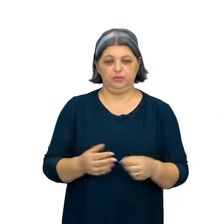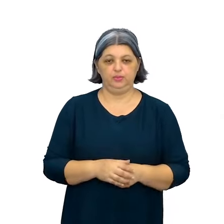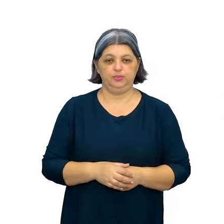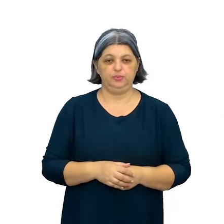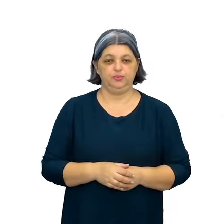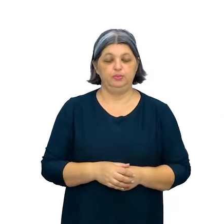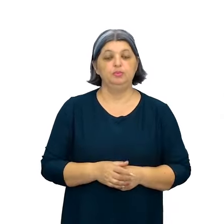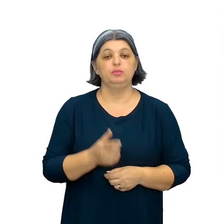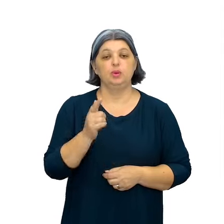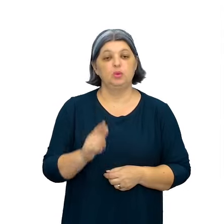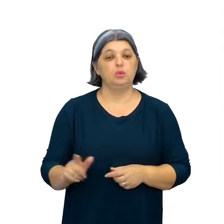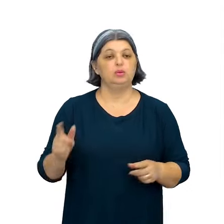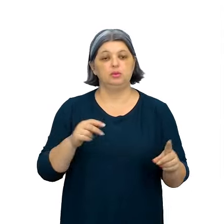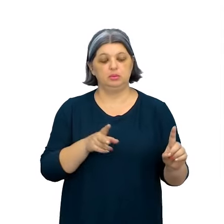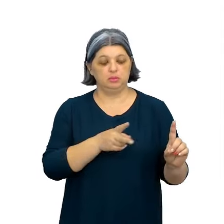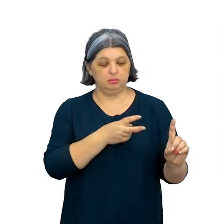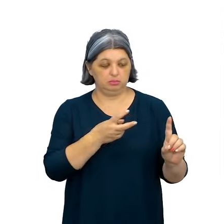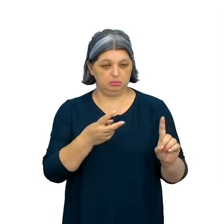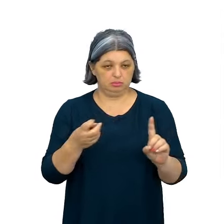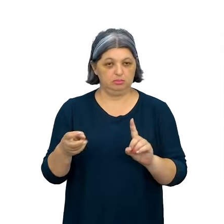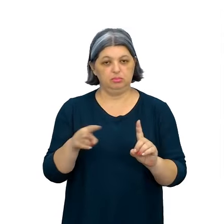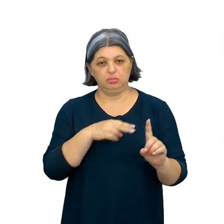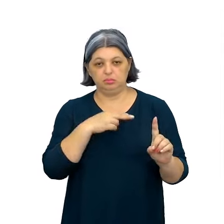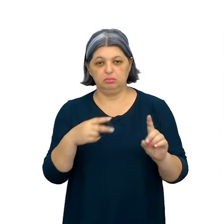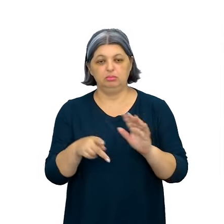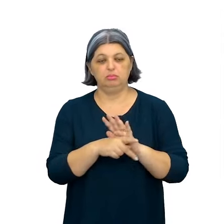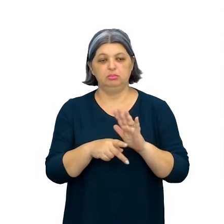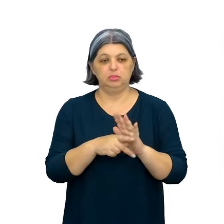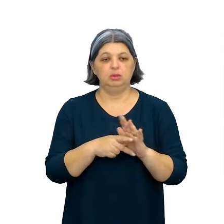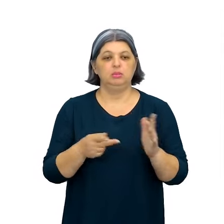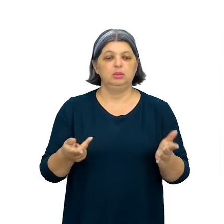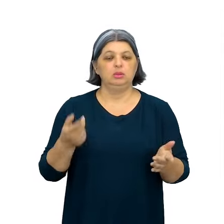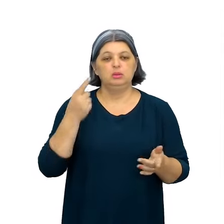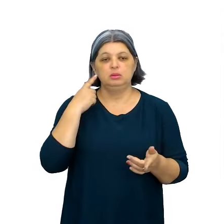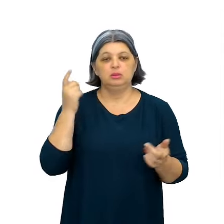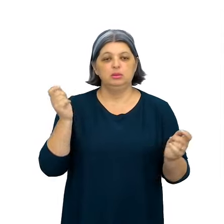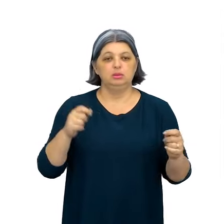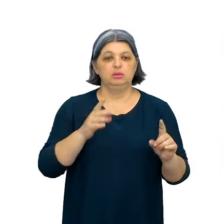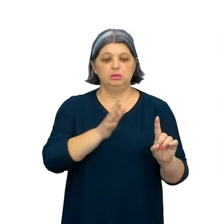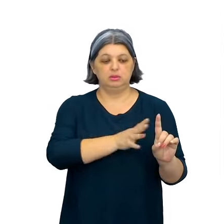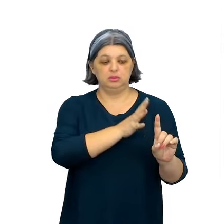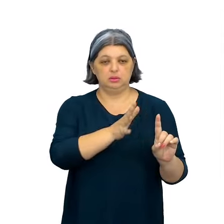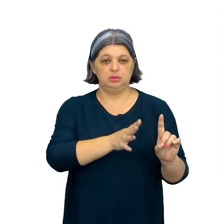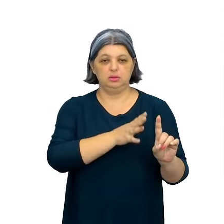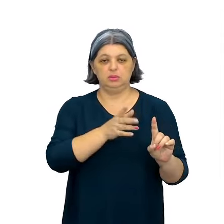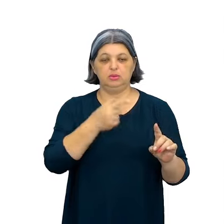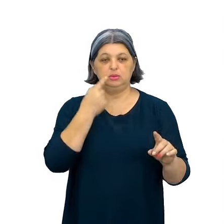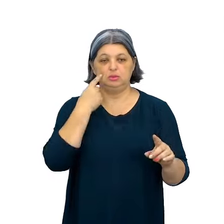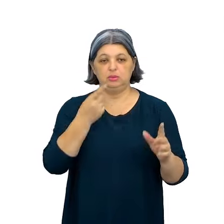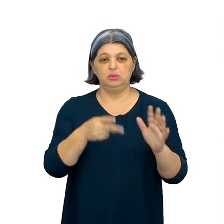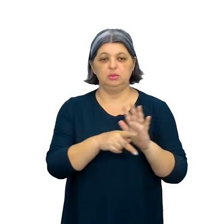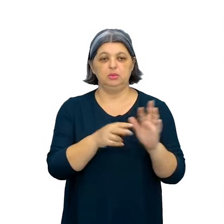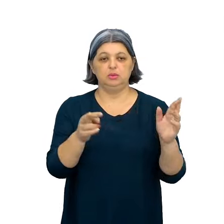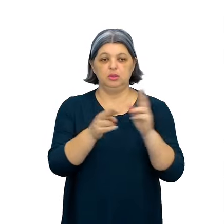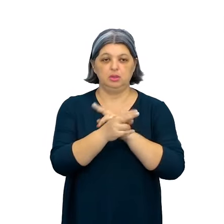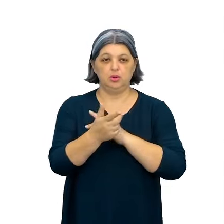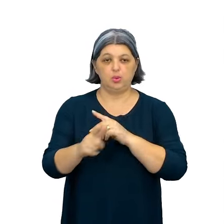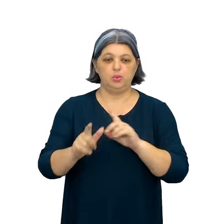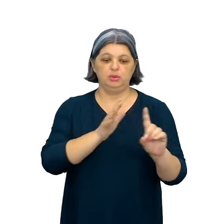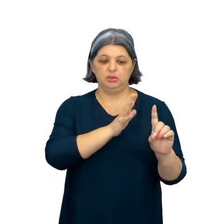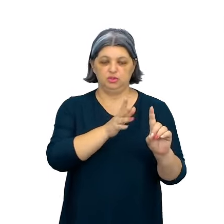Uma outra é a percepção de relações de interdiscursividade. Um discurso marca a presença quando é colocado em relação a outros discursos